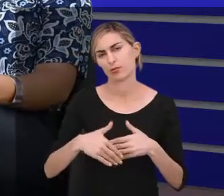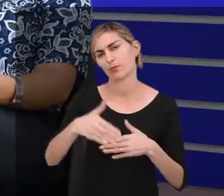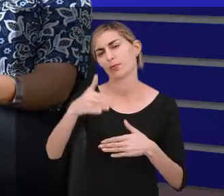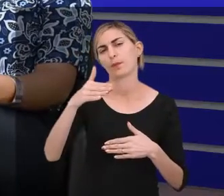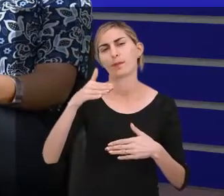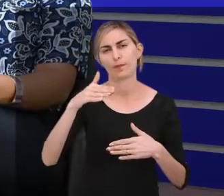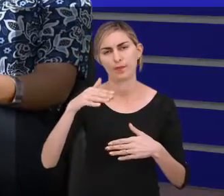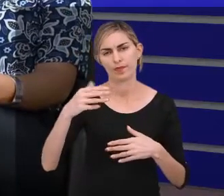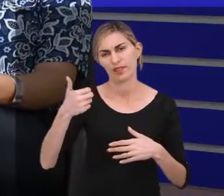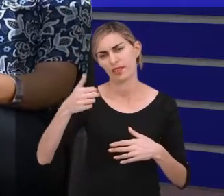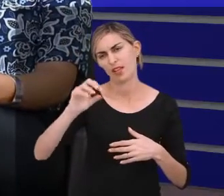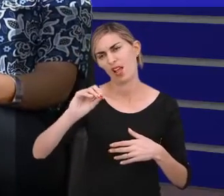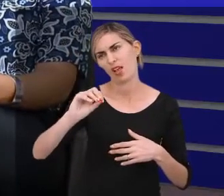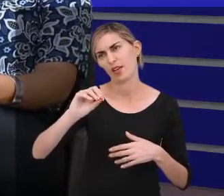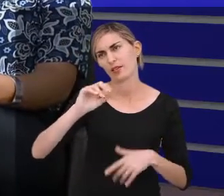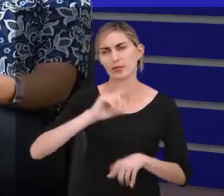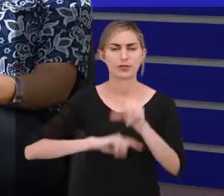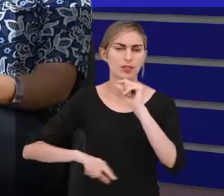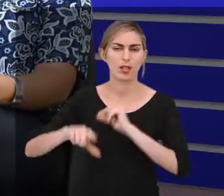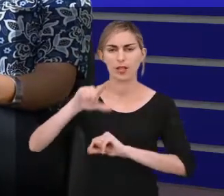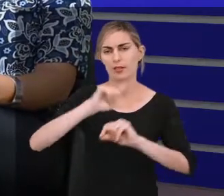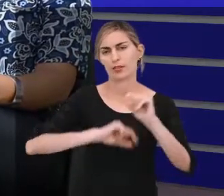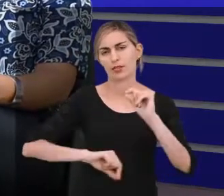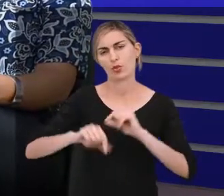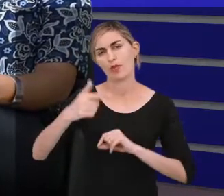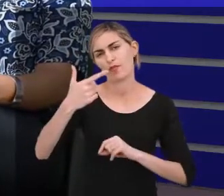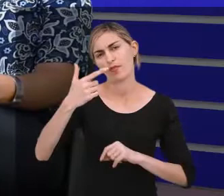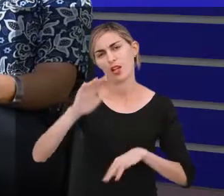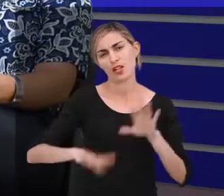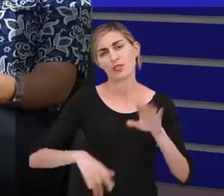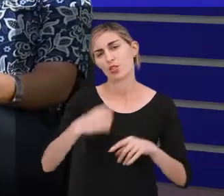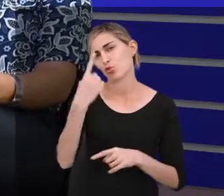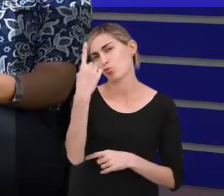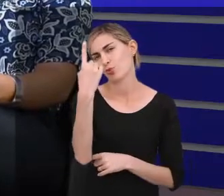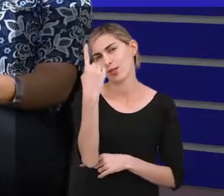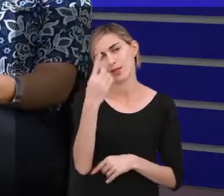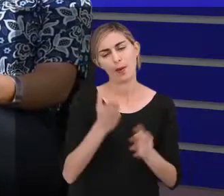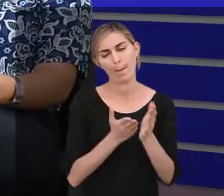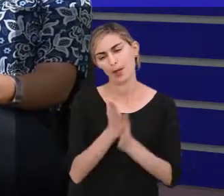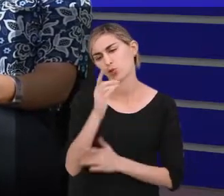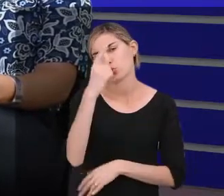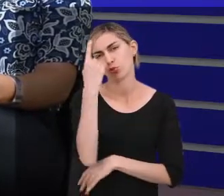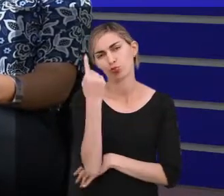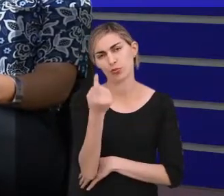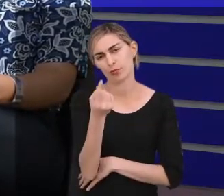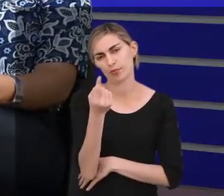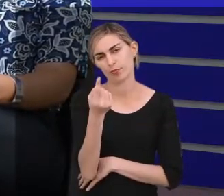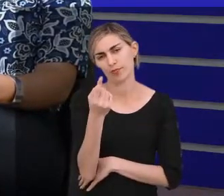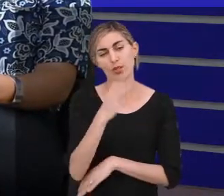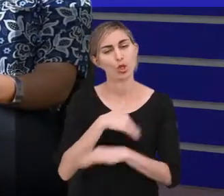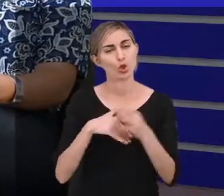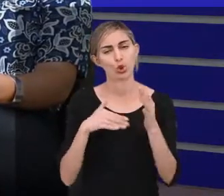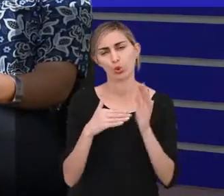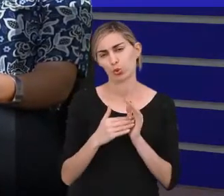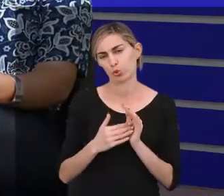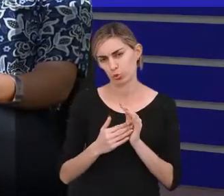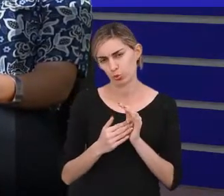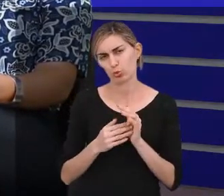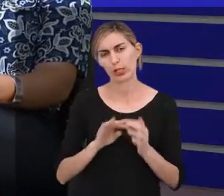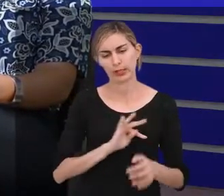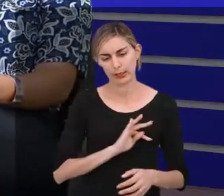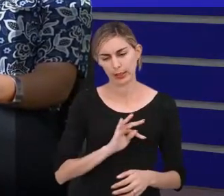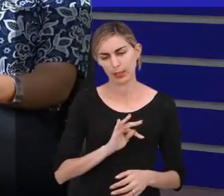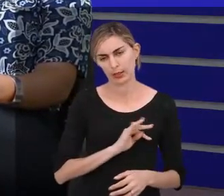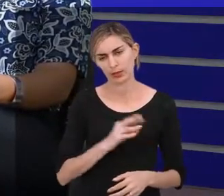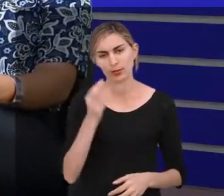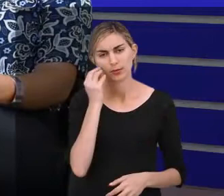por 10 seleções, mas a gente às vezes só fica em uma, só é aprovada em uma. Então é tudo uma questão mesmo de técnica